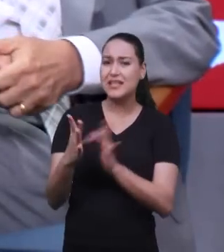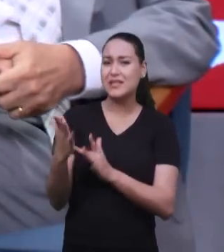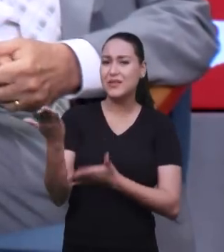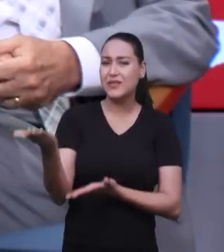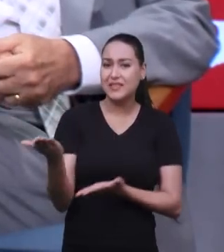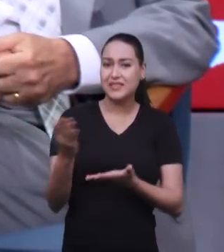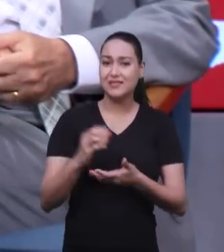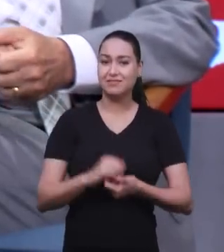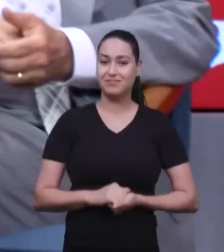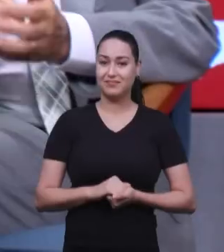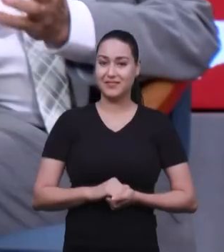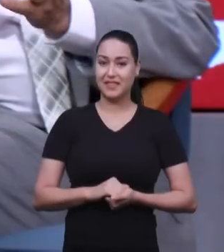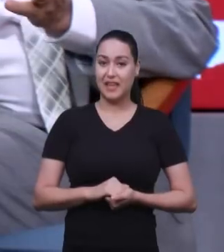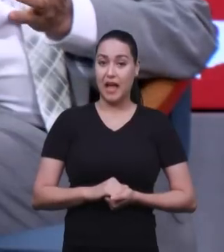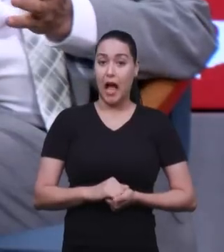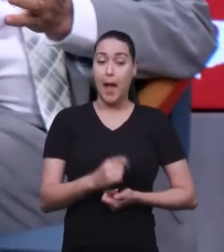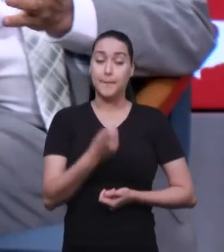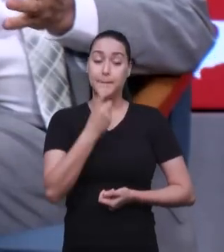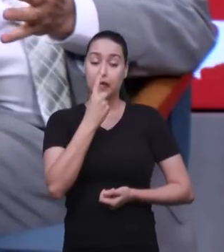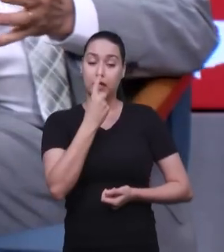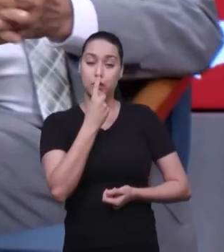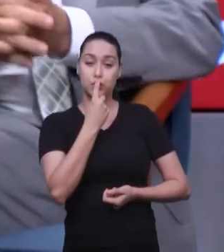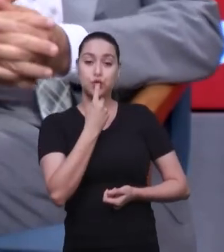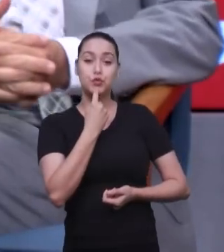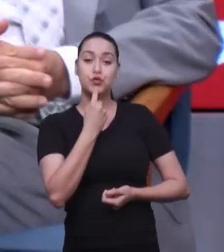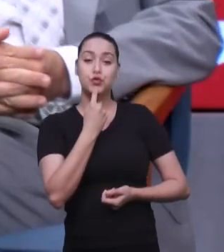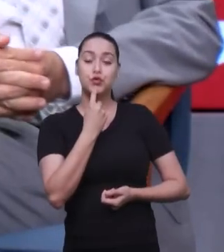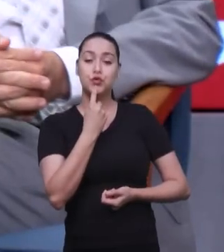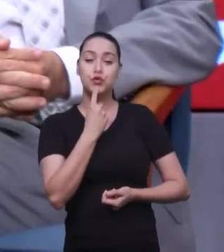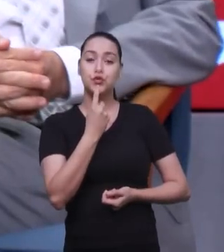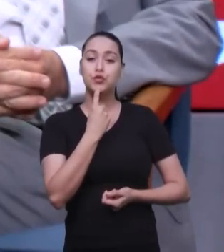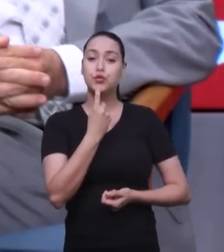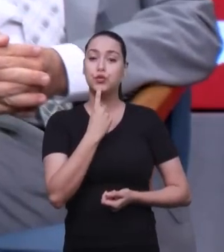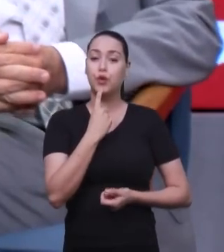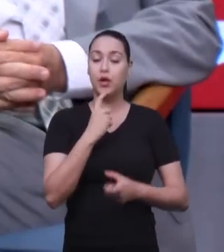reconhecido Jesus. Quando eles foram chegando à aldeia,